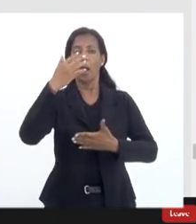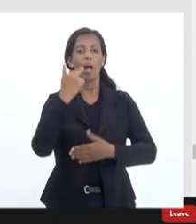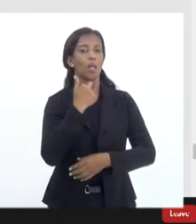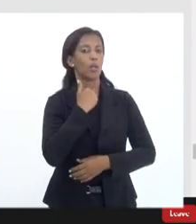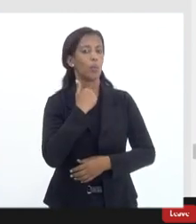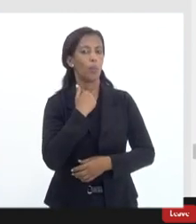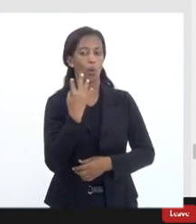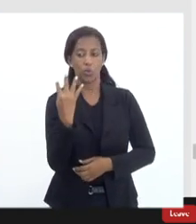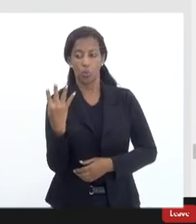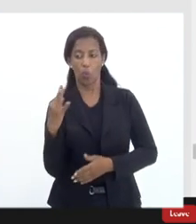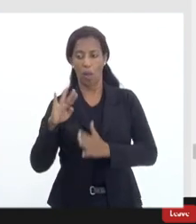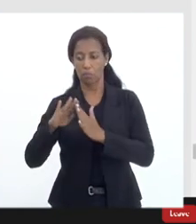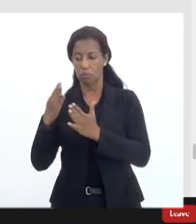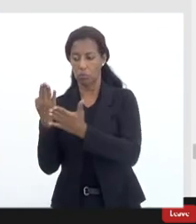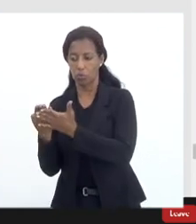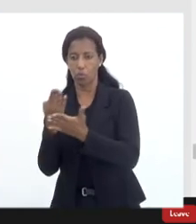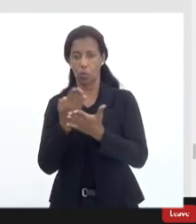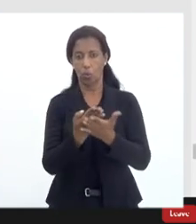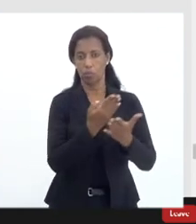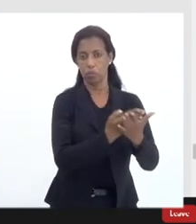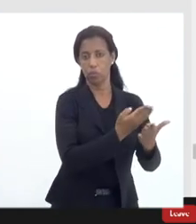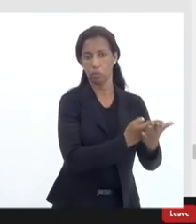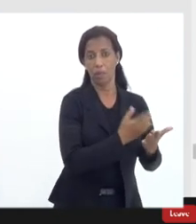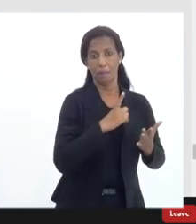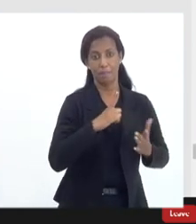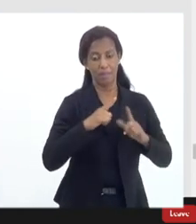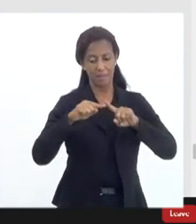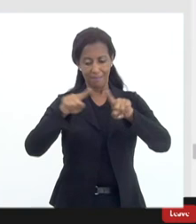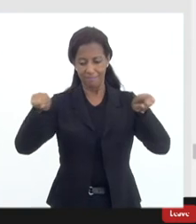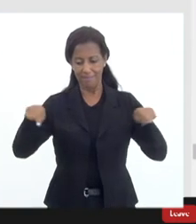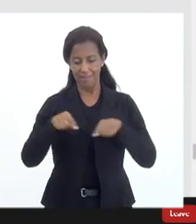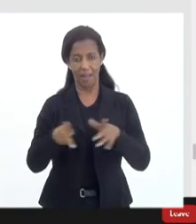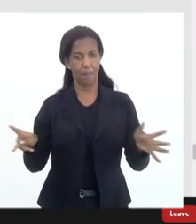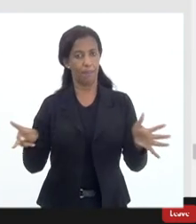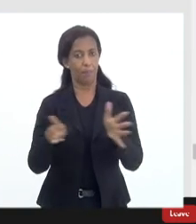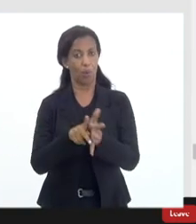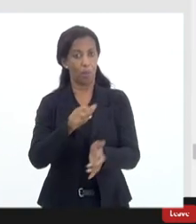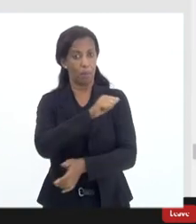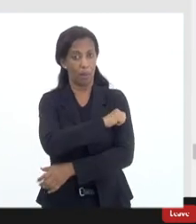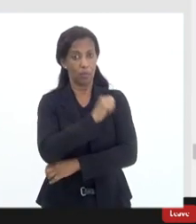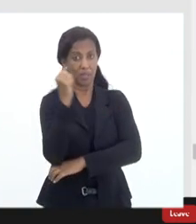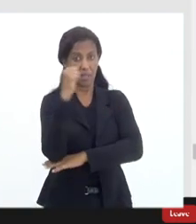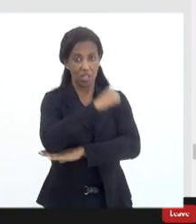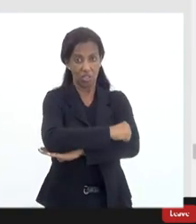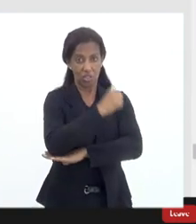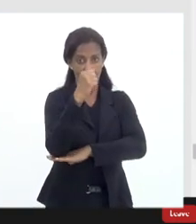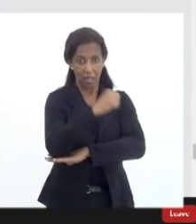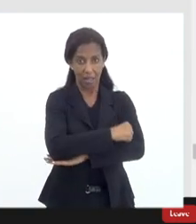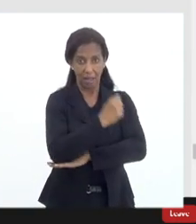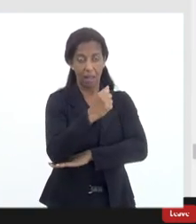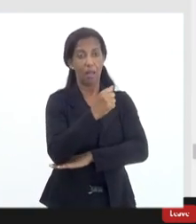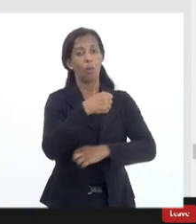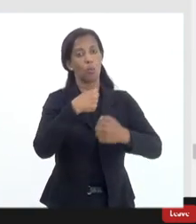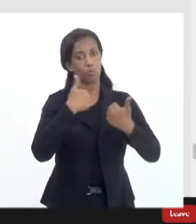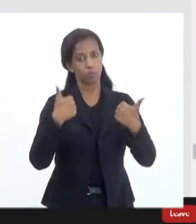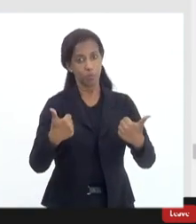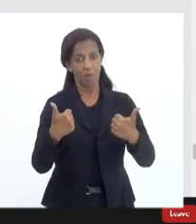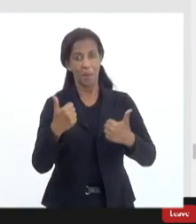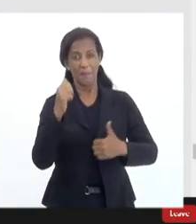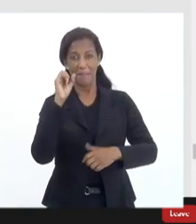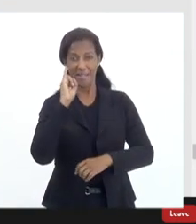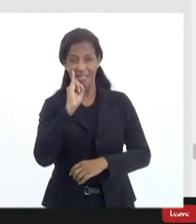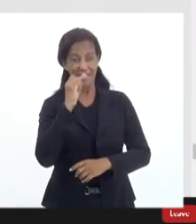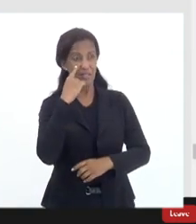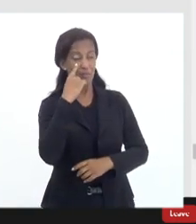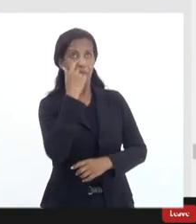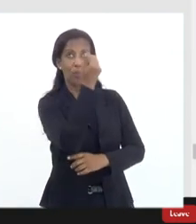quatro escolas, pelo menos com salas de aula sem condições adequadas, porque se a sala tem janela, a gente considerou adequada. Mas se for medir